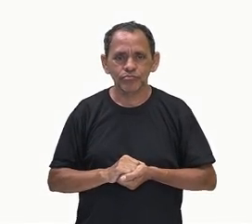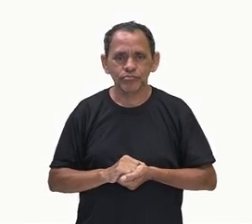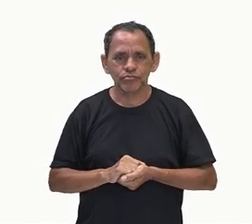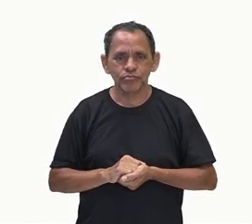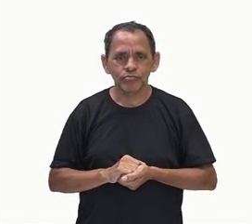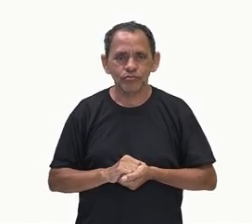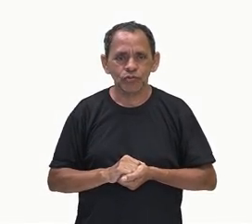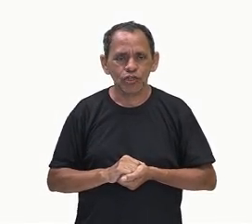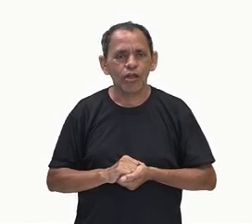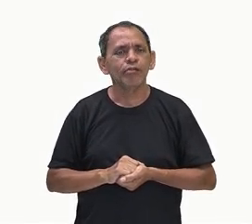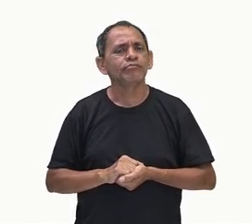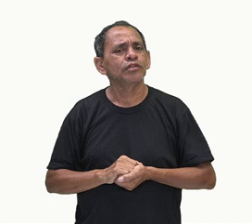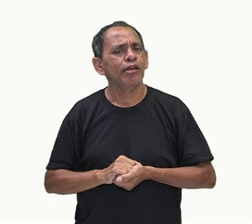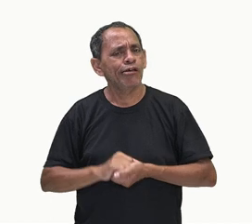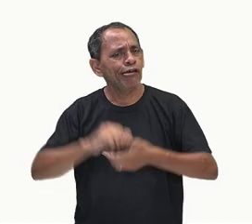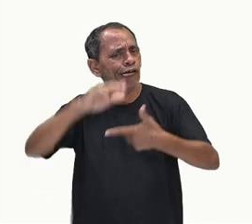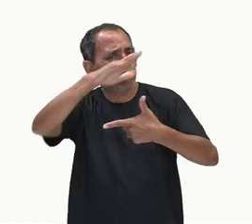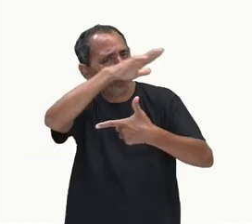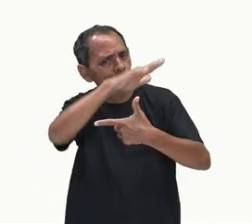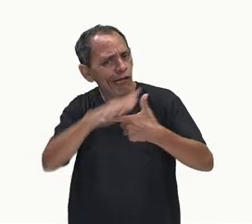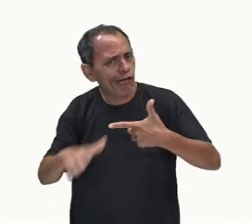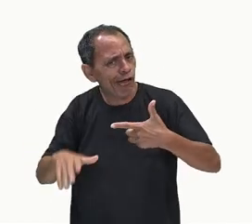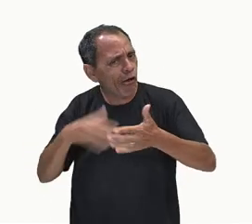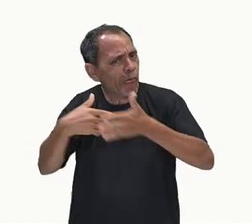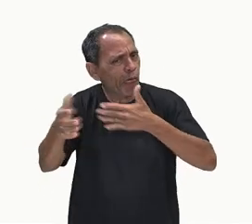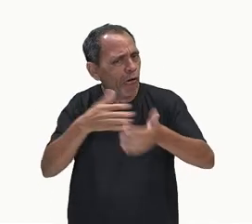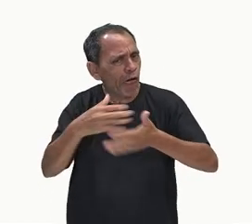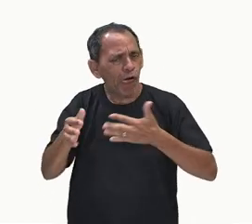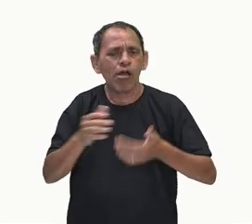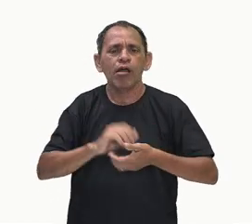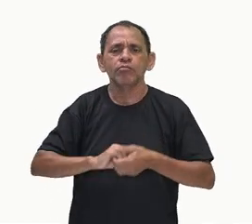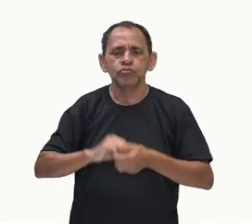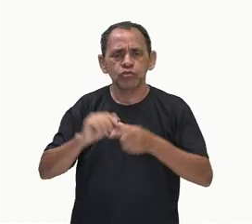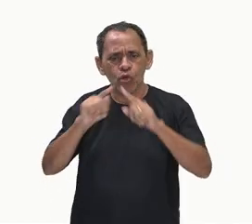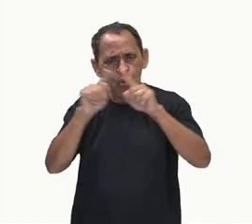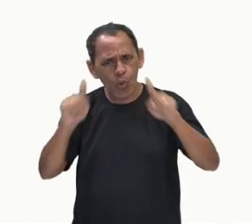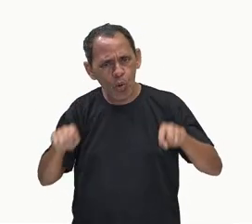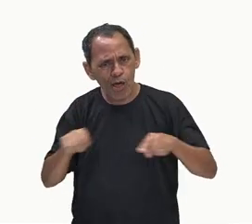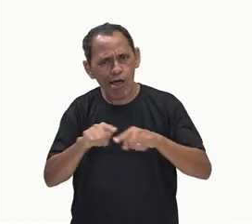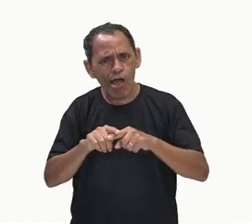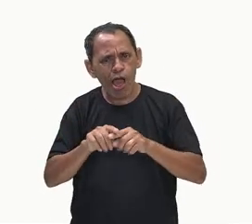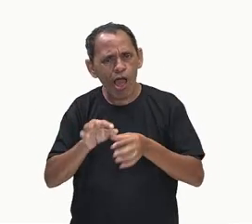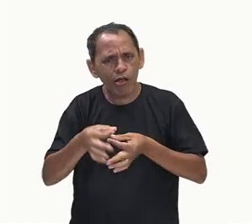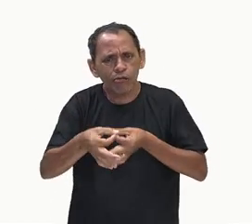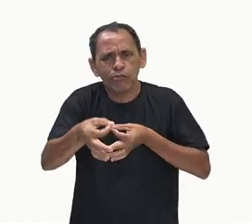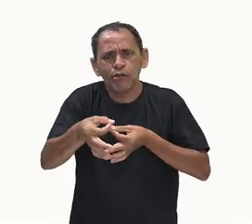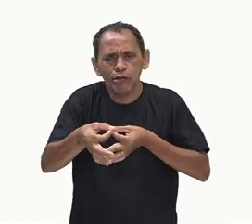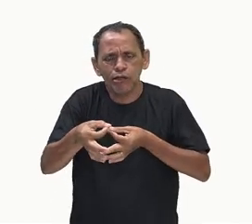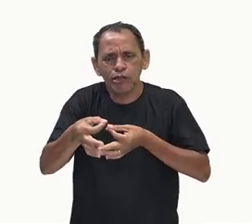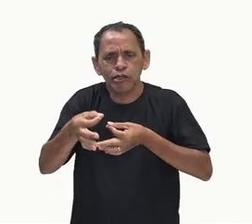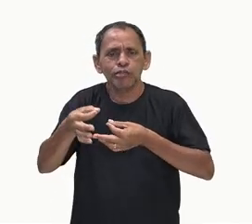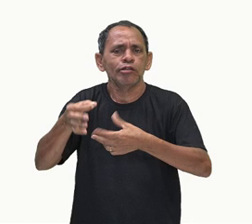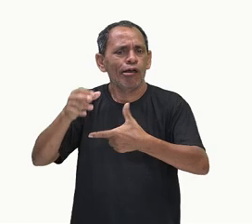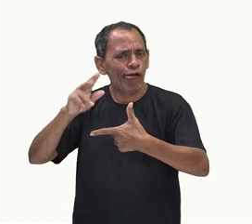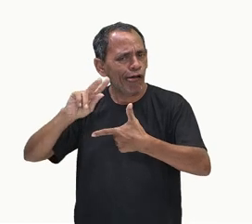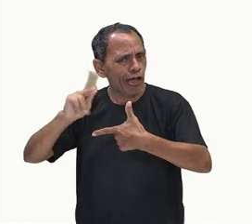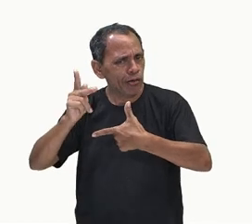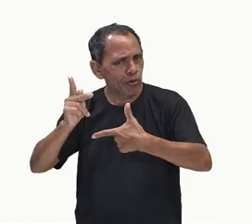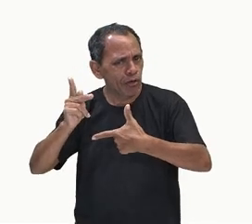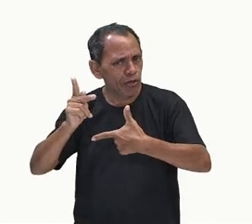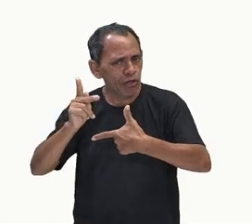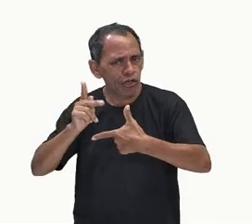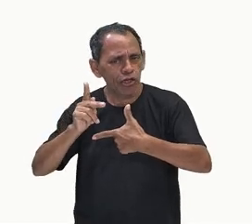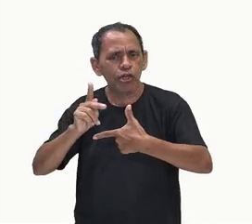triângulo retângulo qualquer o quadrado da medida da hipotenusa é igual a soma dos quadrados das